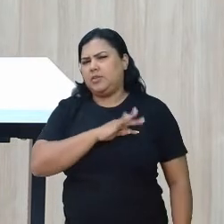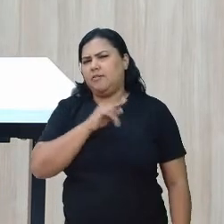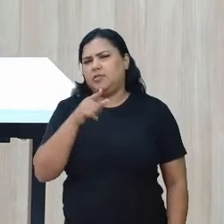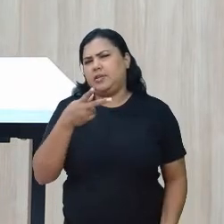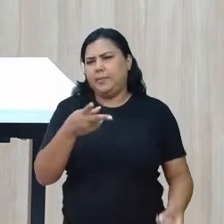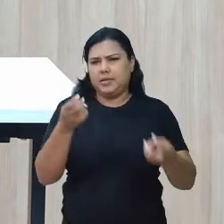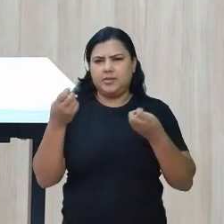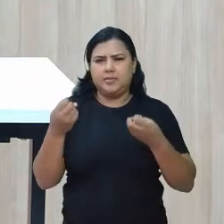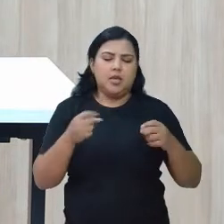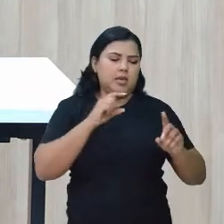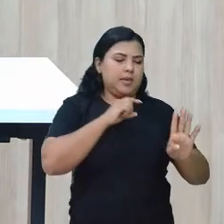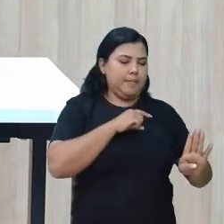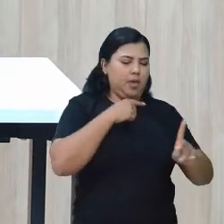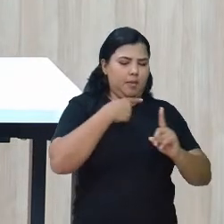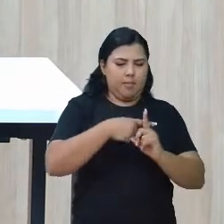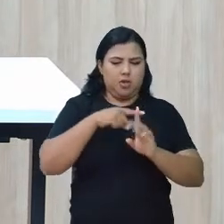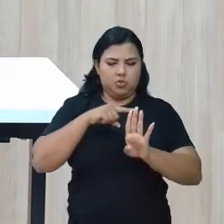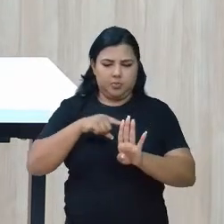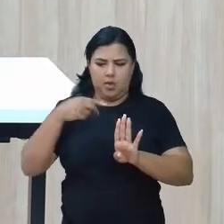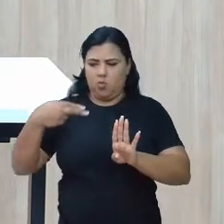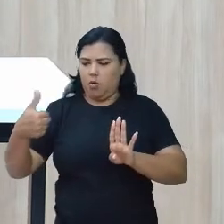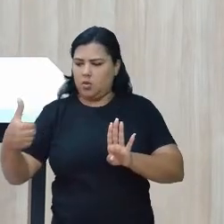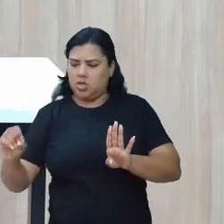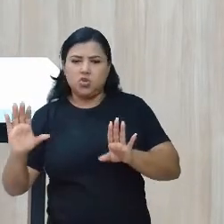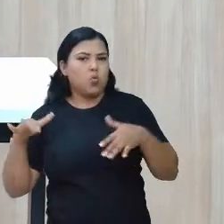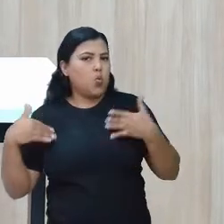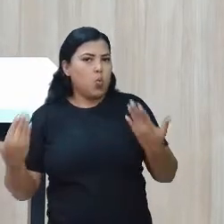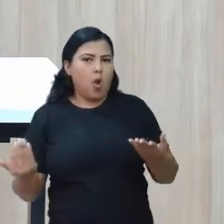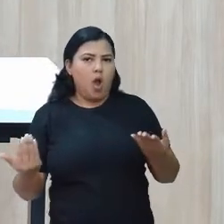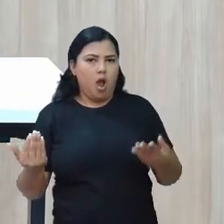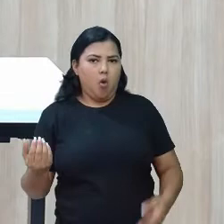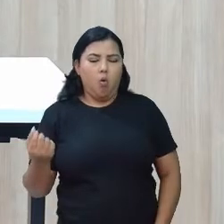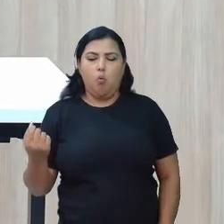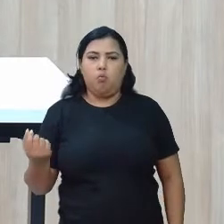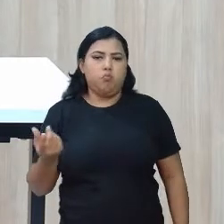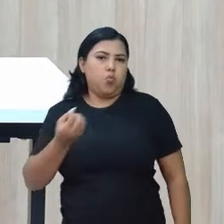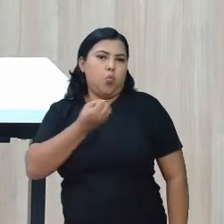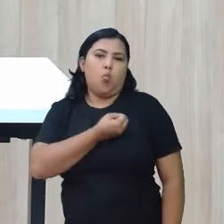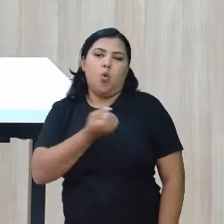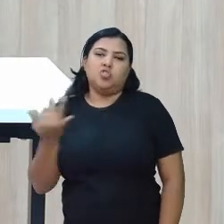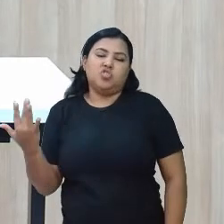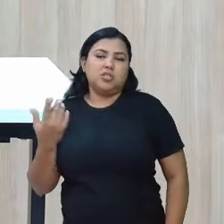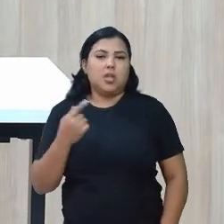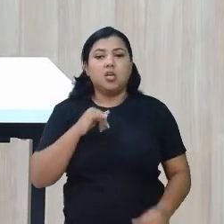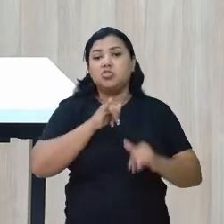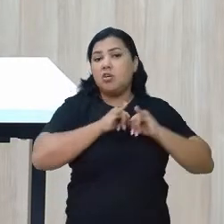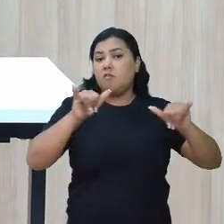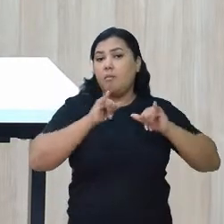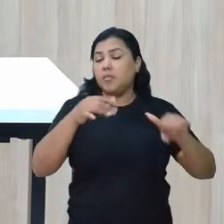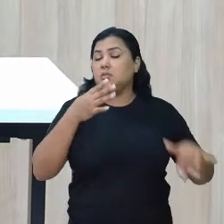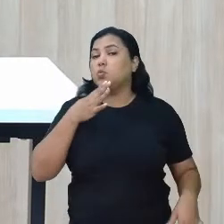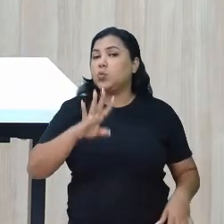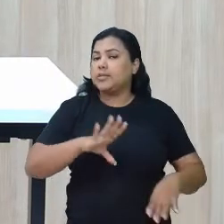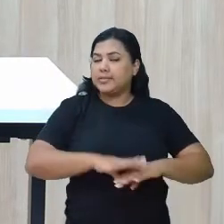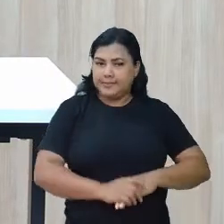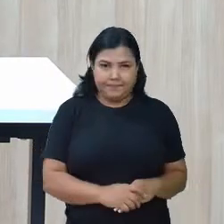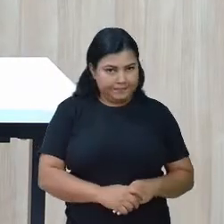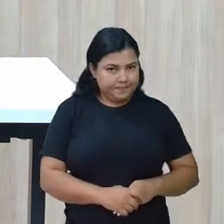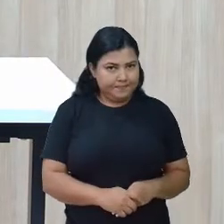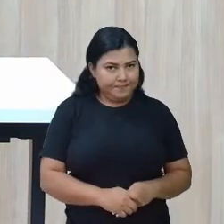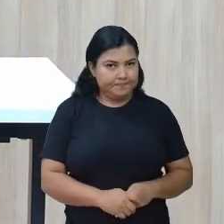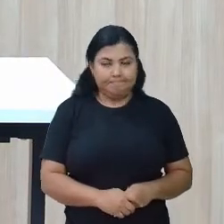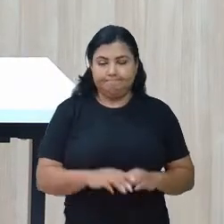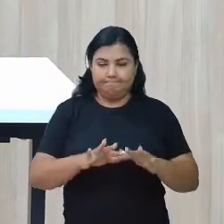ver que B mais B igual a 10, qual seria o valor daquela letra, ou seja, qual seria o valor daquela informação desconhecida.